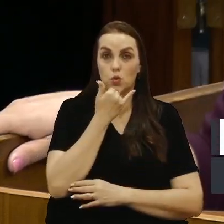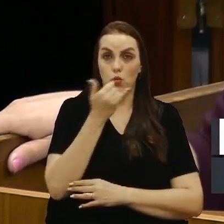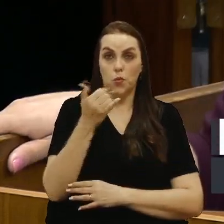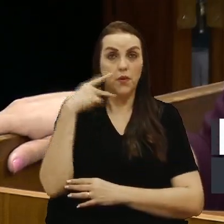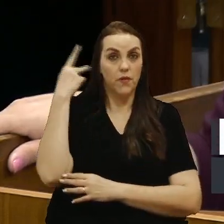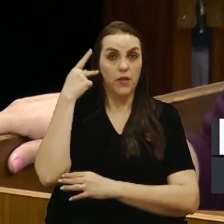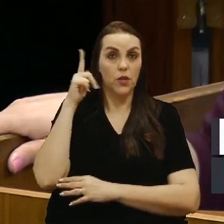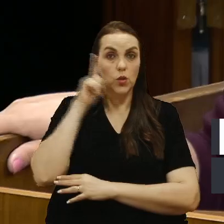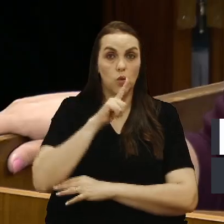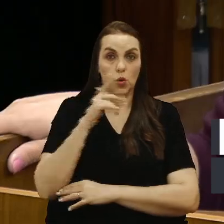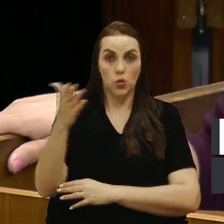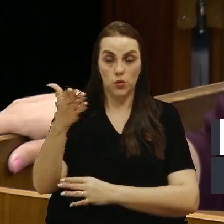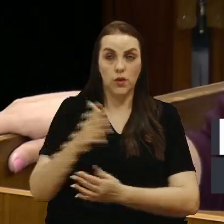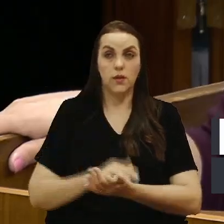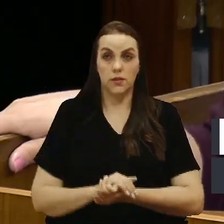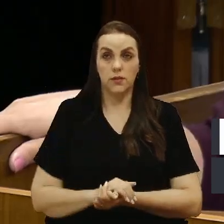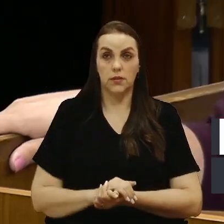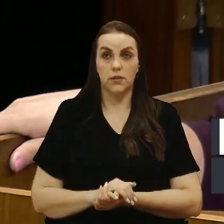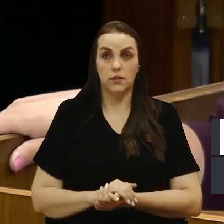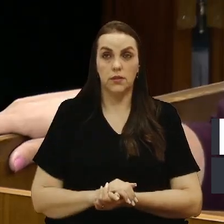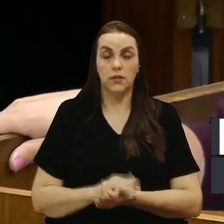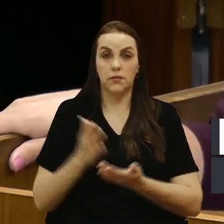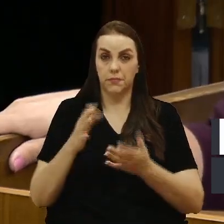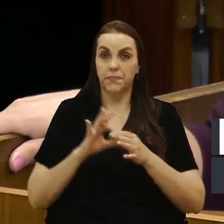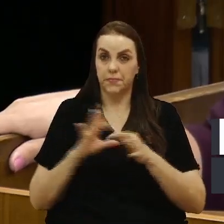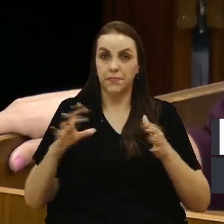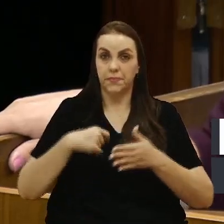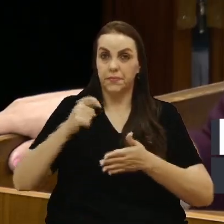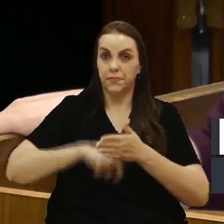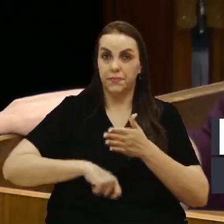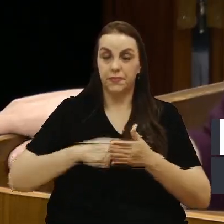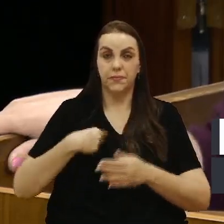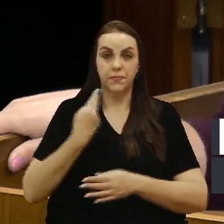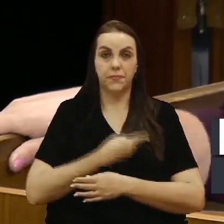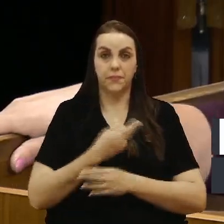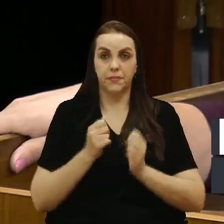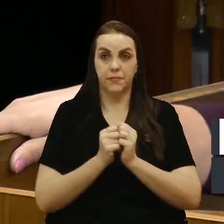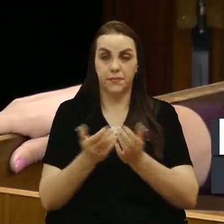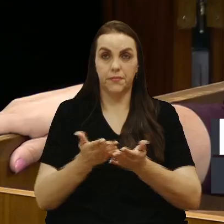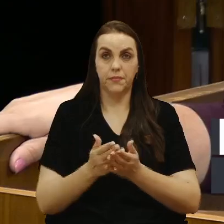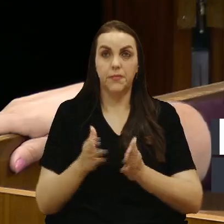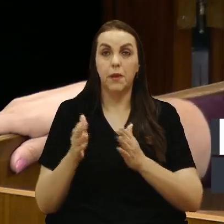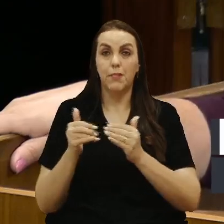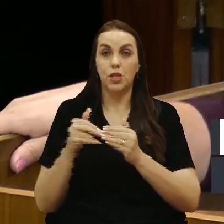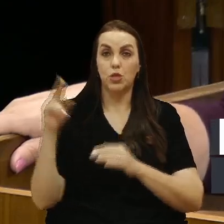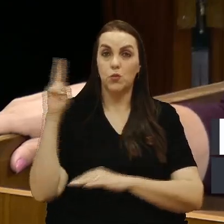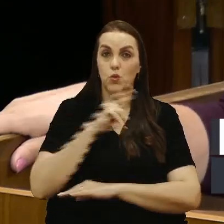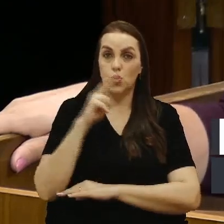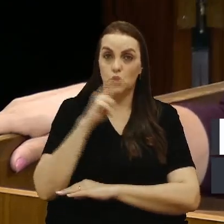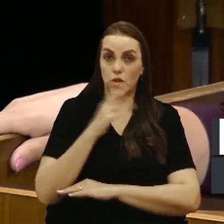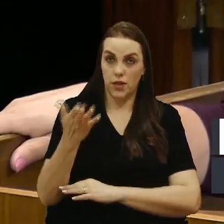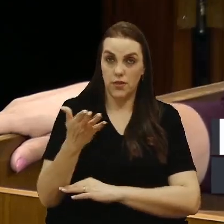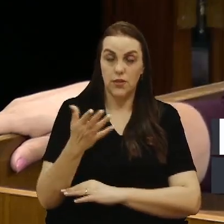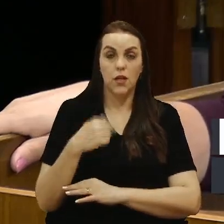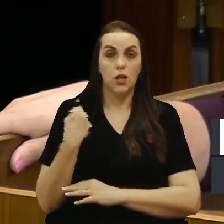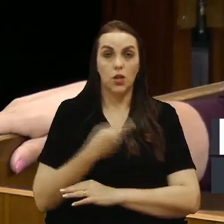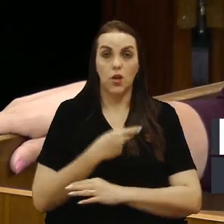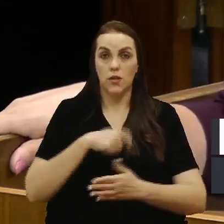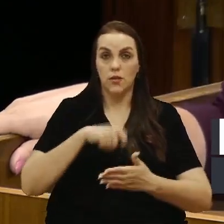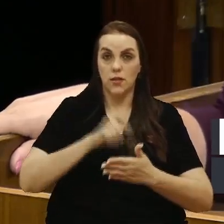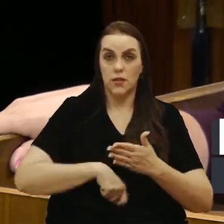vereador Lucas Carignato, que se dispôs a assinar conosco, mas como a gente tinha feito em pedido de urgência, a gente